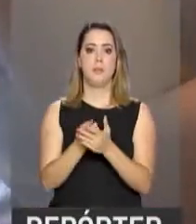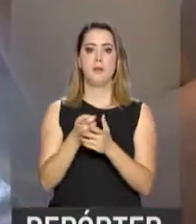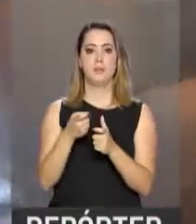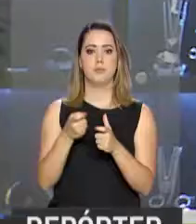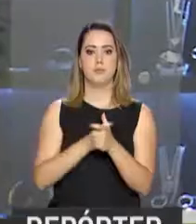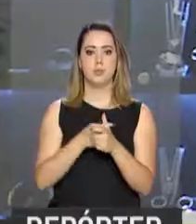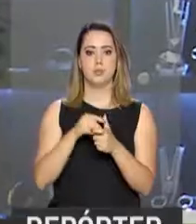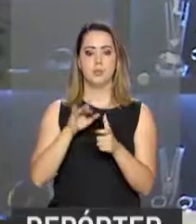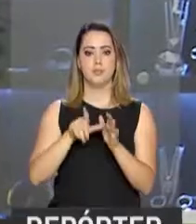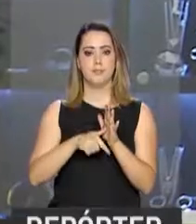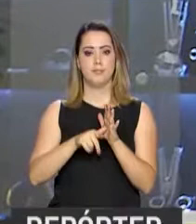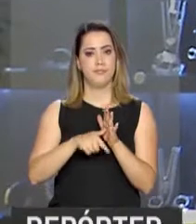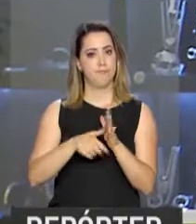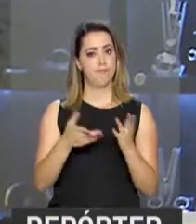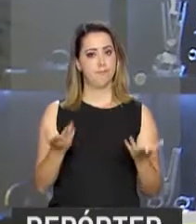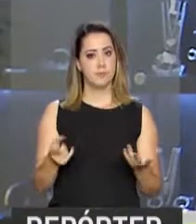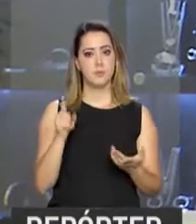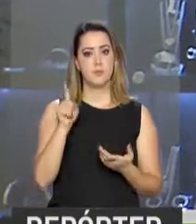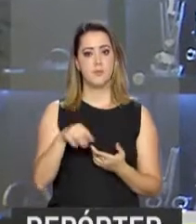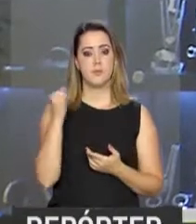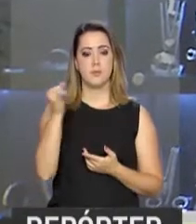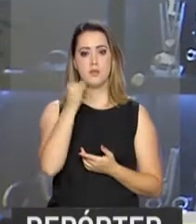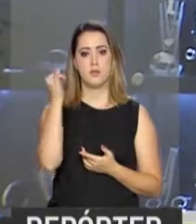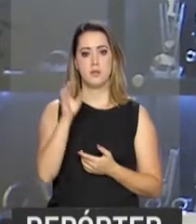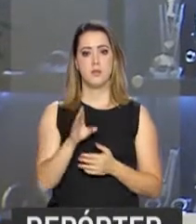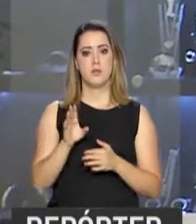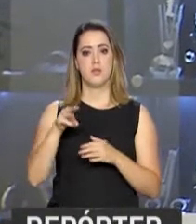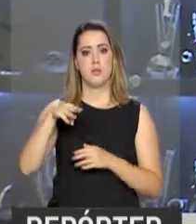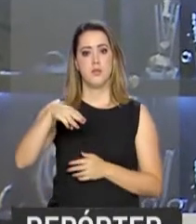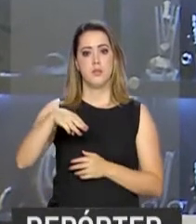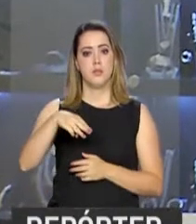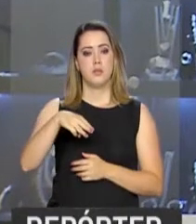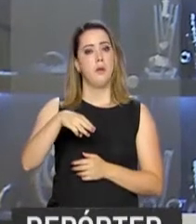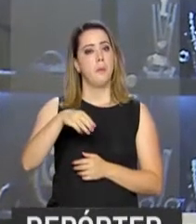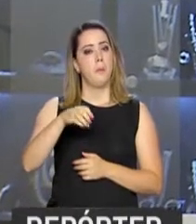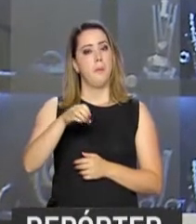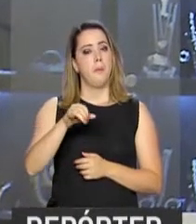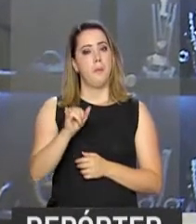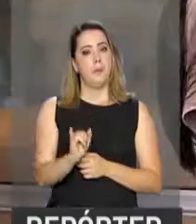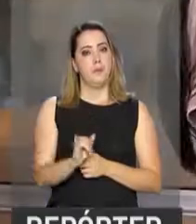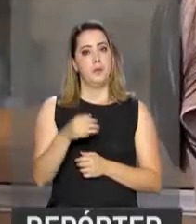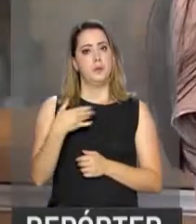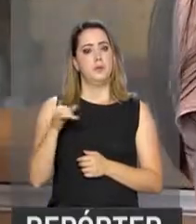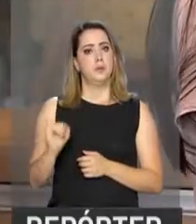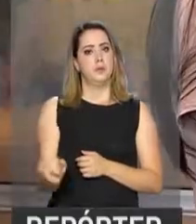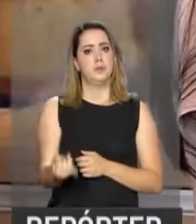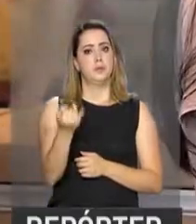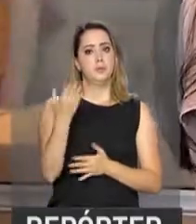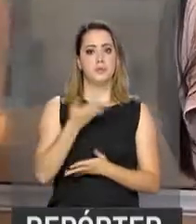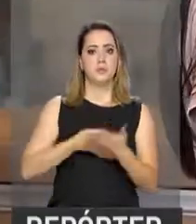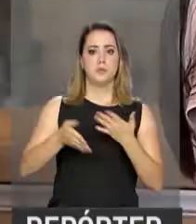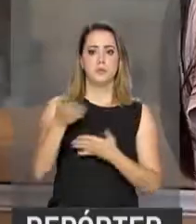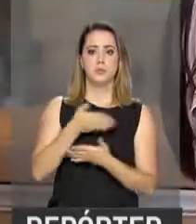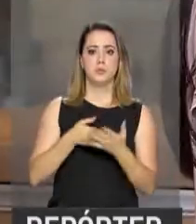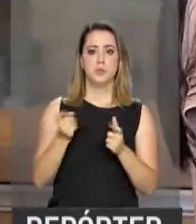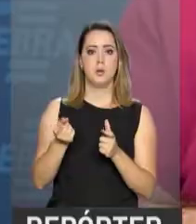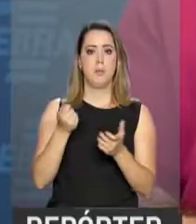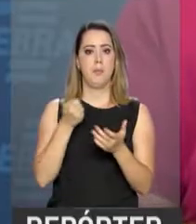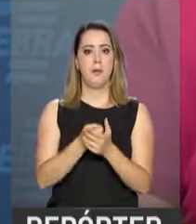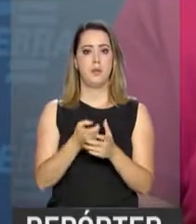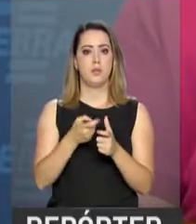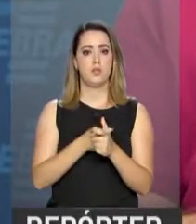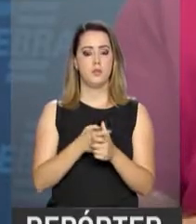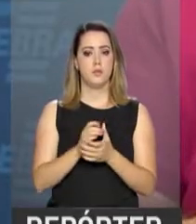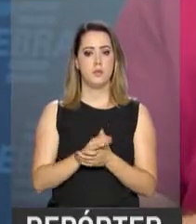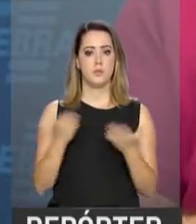atraso por isso é muito importante que os micro empreendedores aproveitem essa oportunidade e negocinho surgir desses